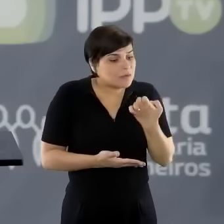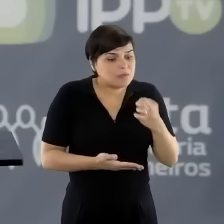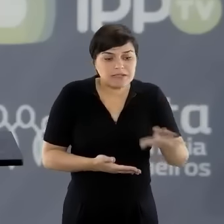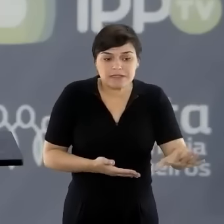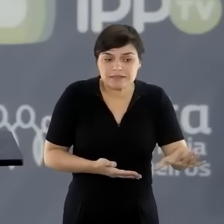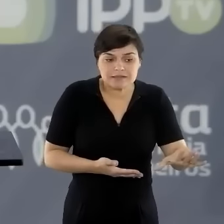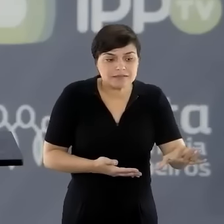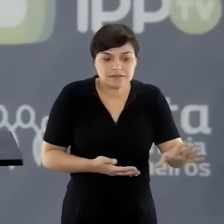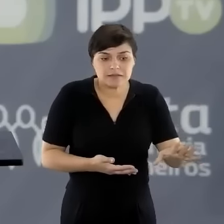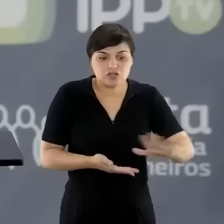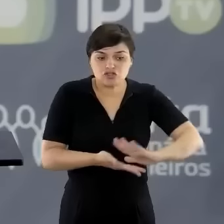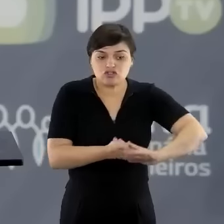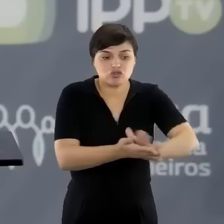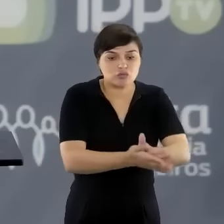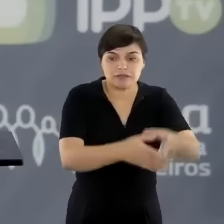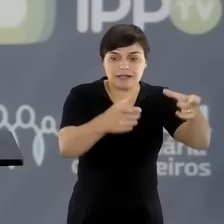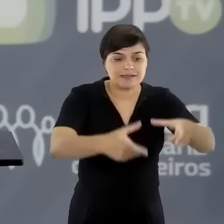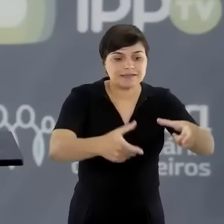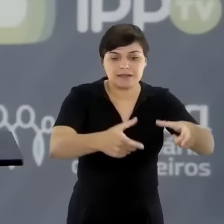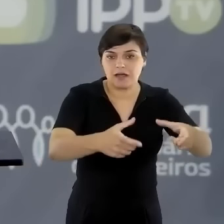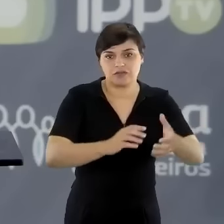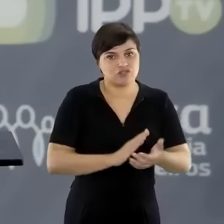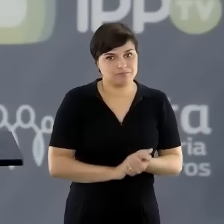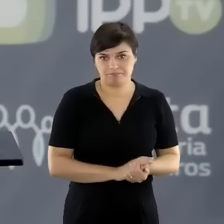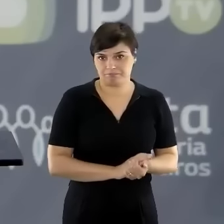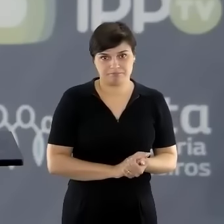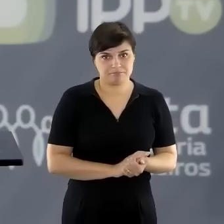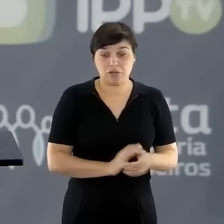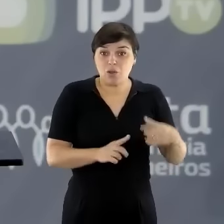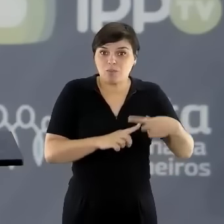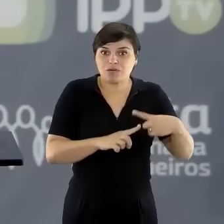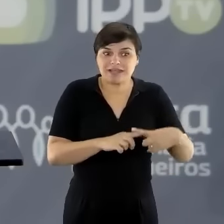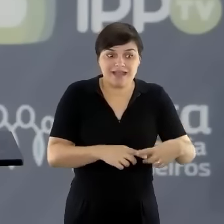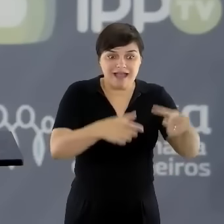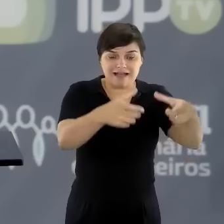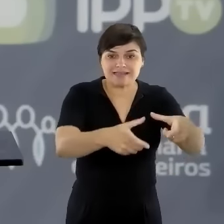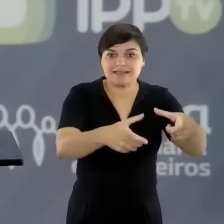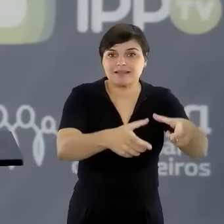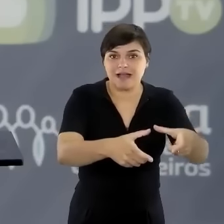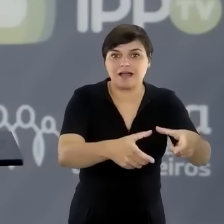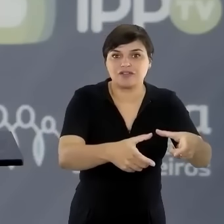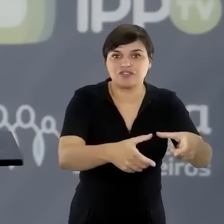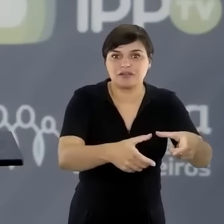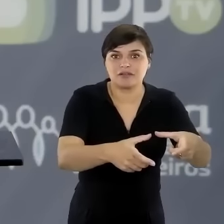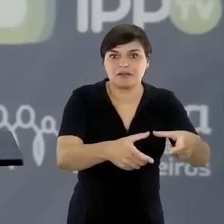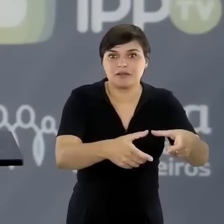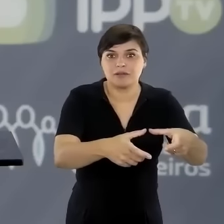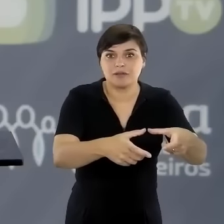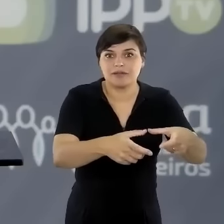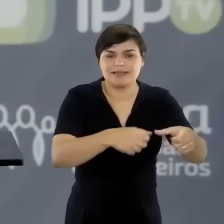quer reparar o erro tá arrependido não a linguagem é antropopatica em outras